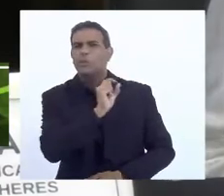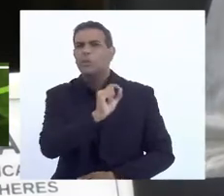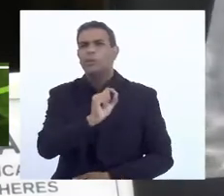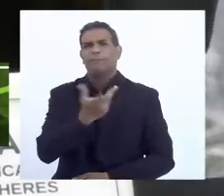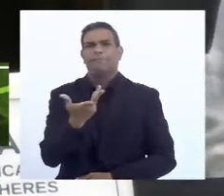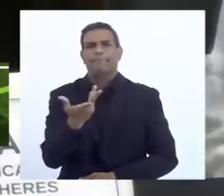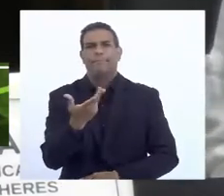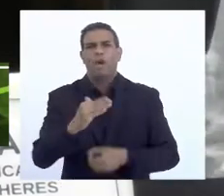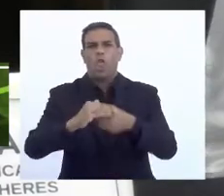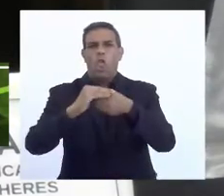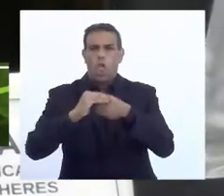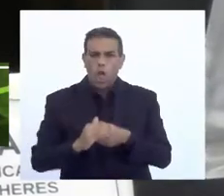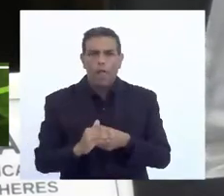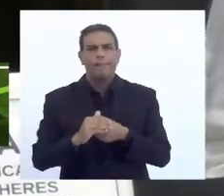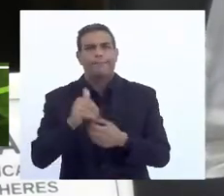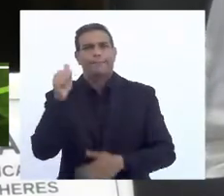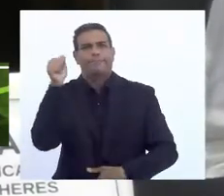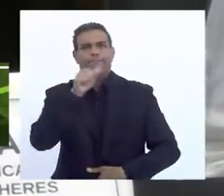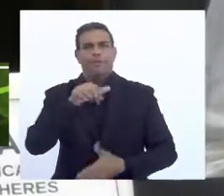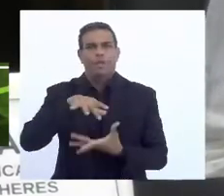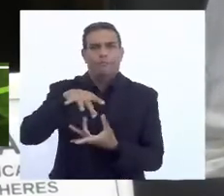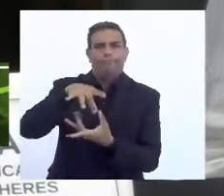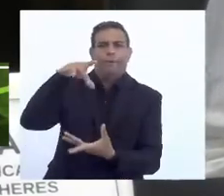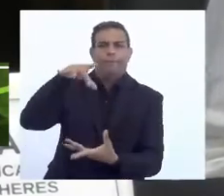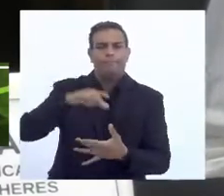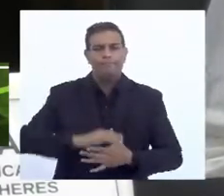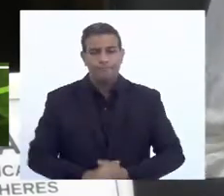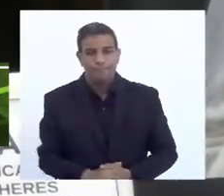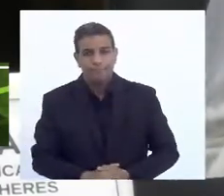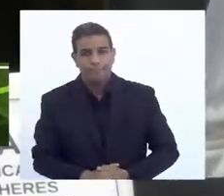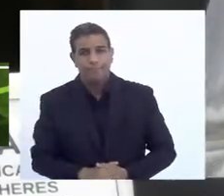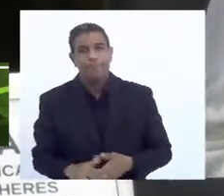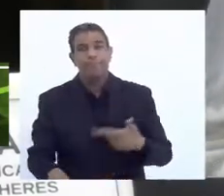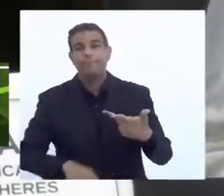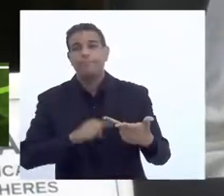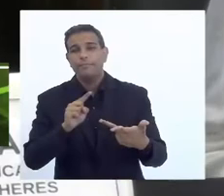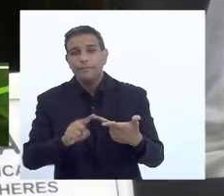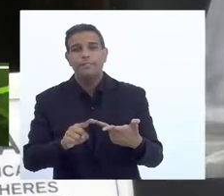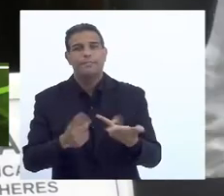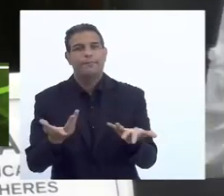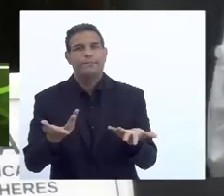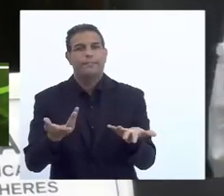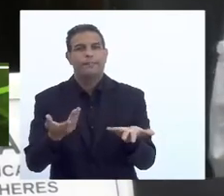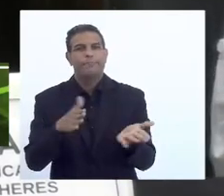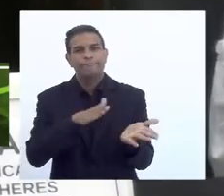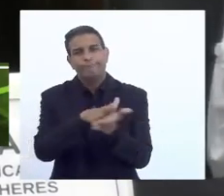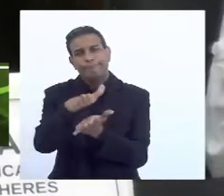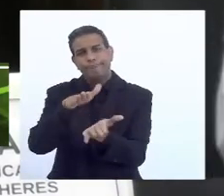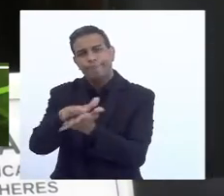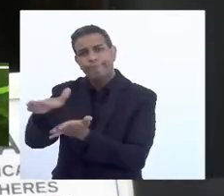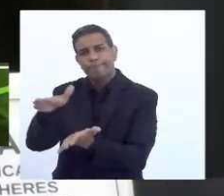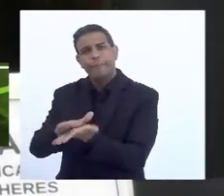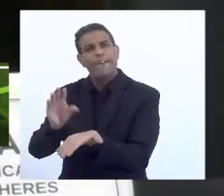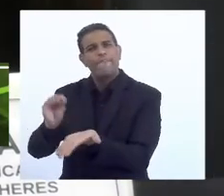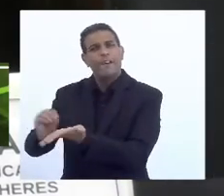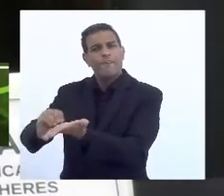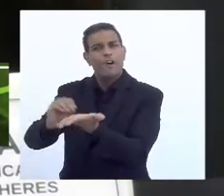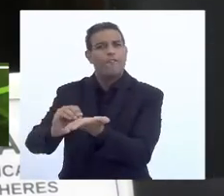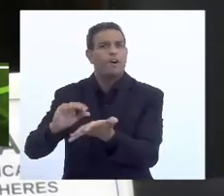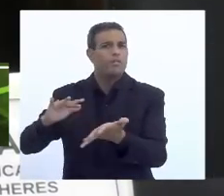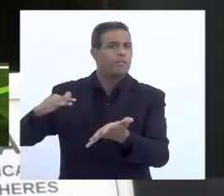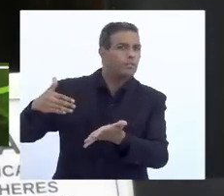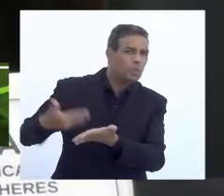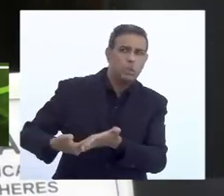do negligenciamento, né, da democracia representativa. E o outro ponto também é a produção de dados. A gente percebe que, tragicamente,